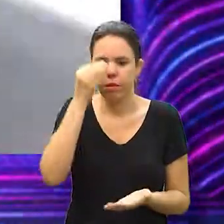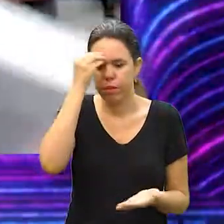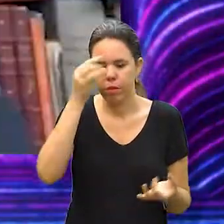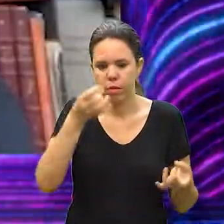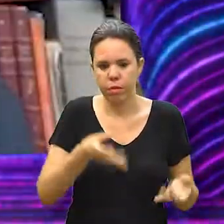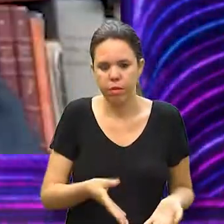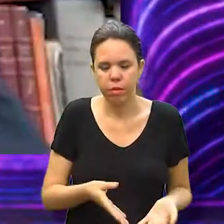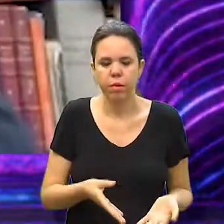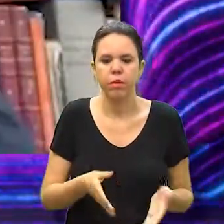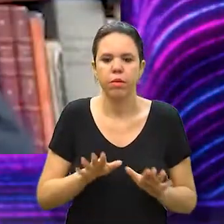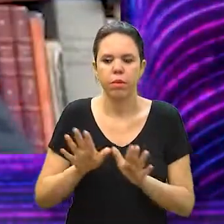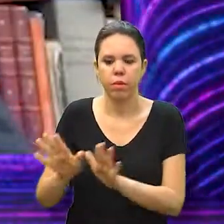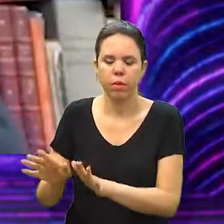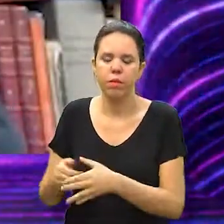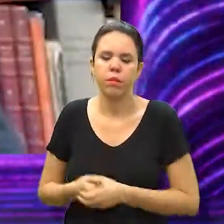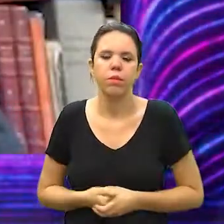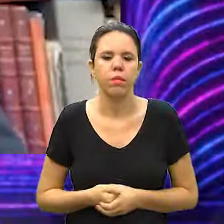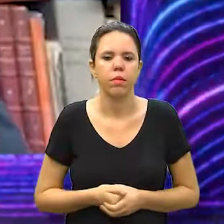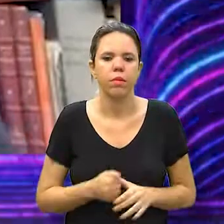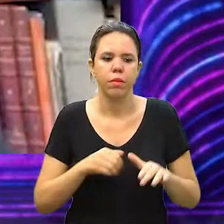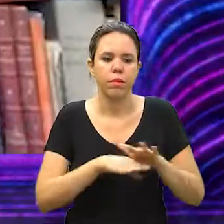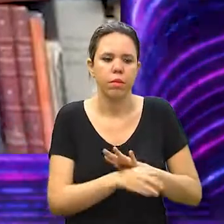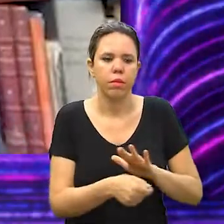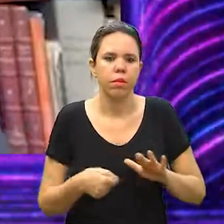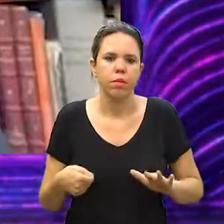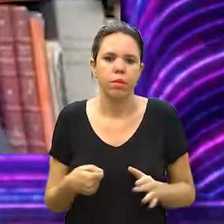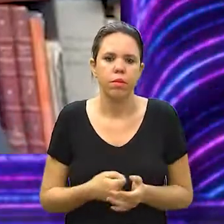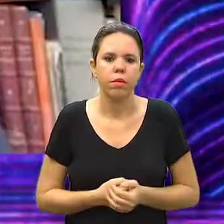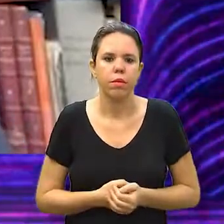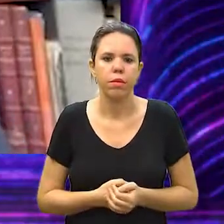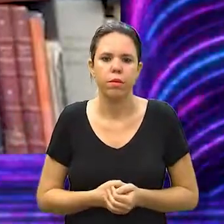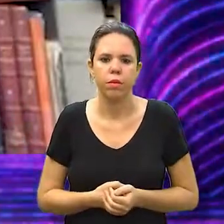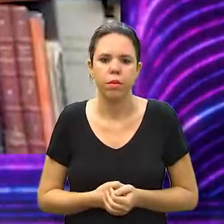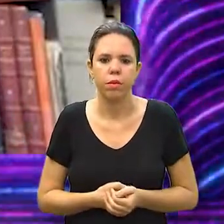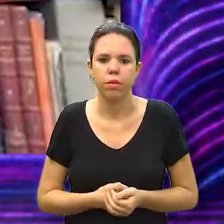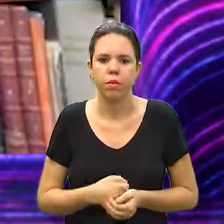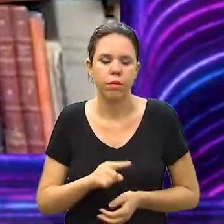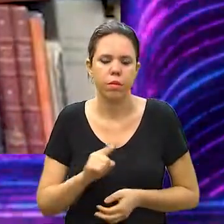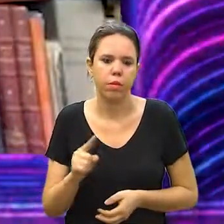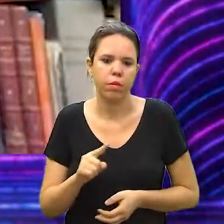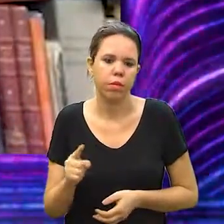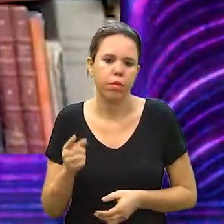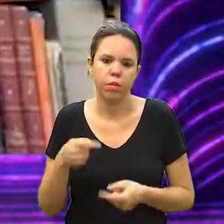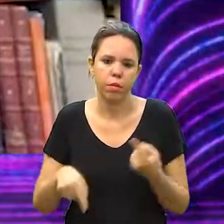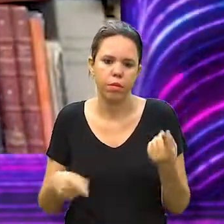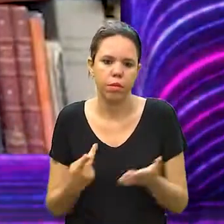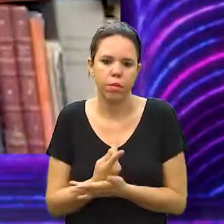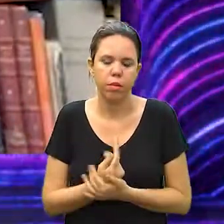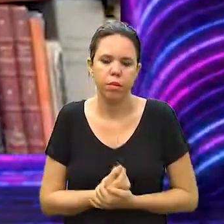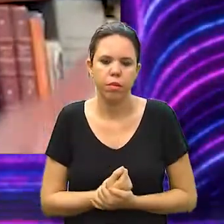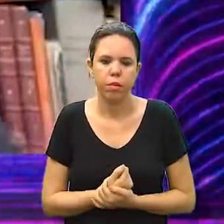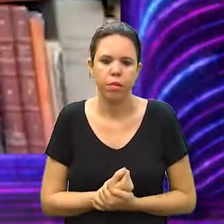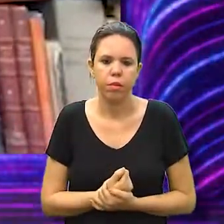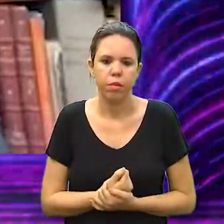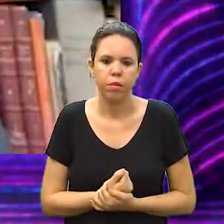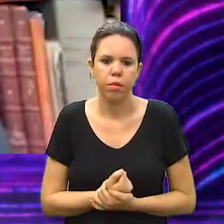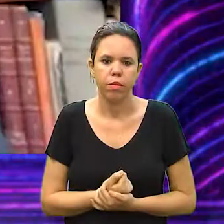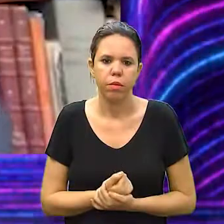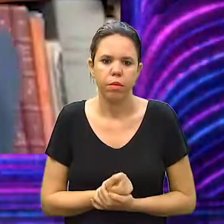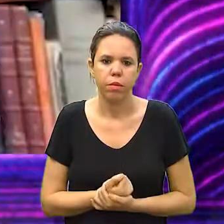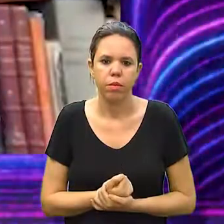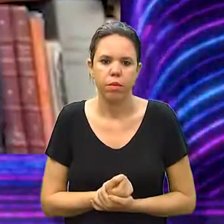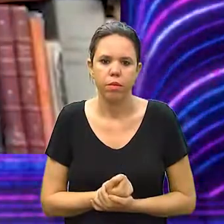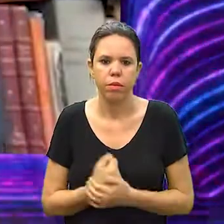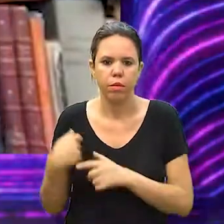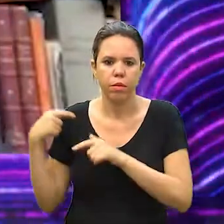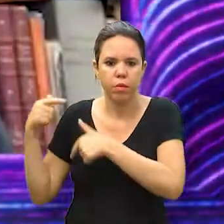desisti dele, deixei de lado, coloquei na gaveta, falei, isso não vai dar certo. Enfim, então ele tem